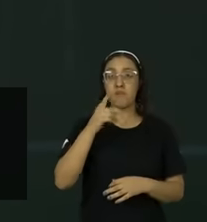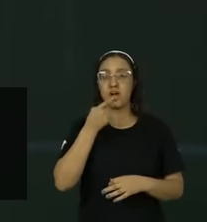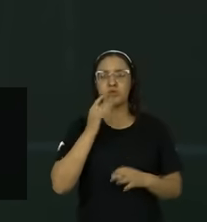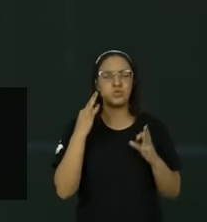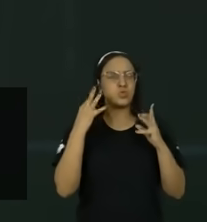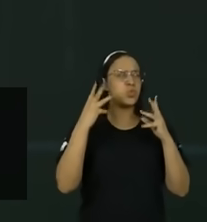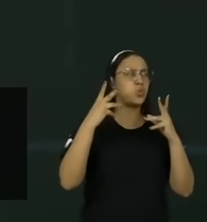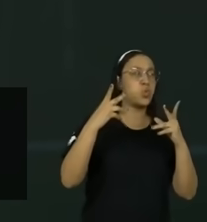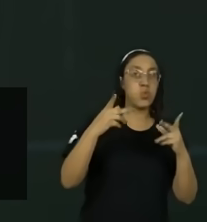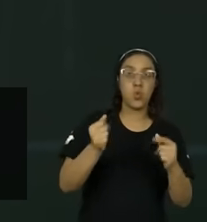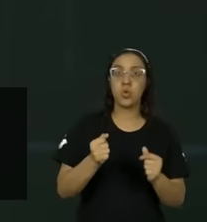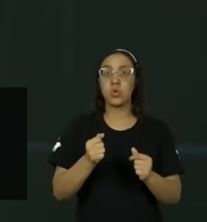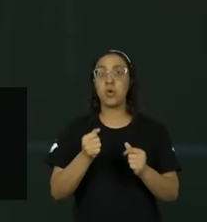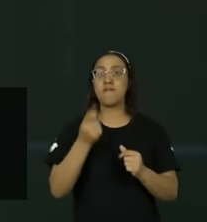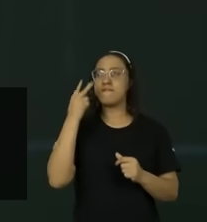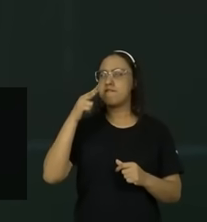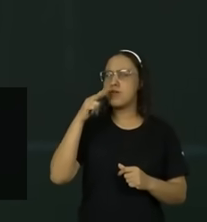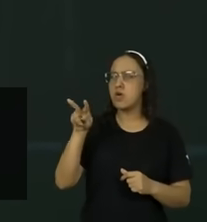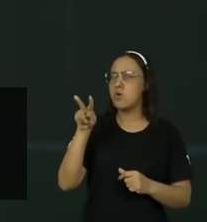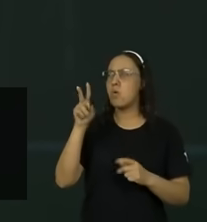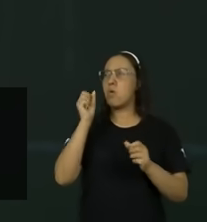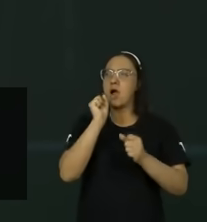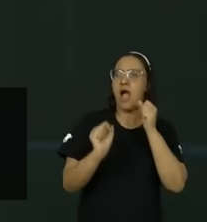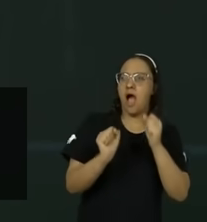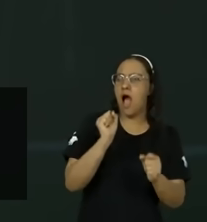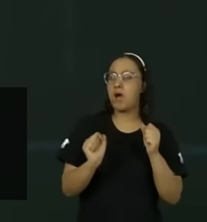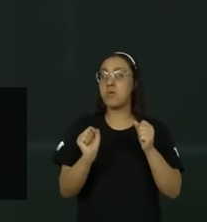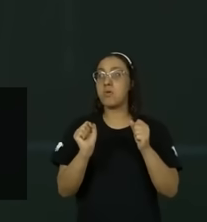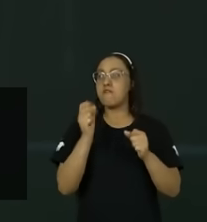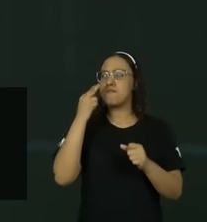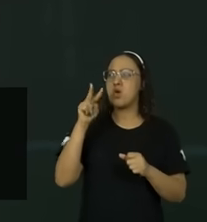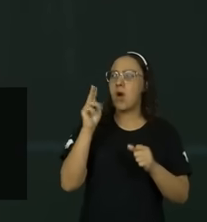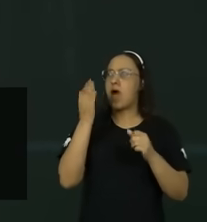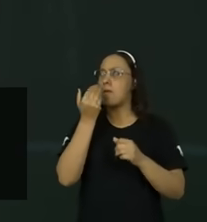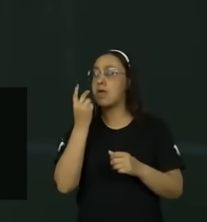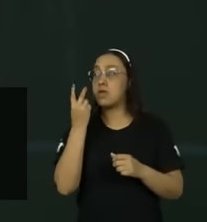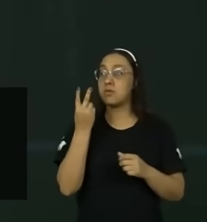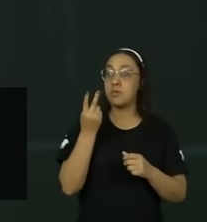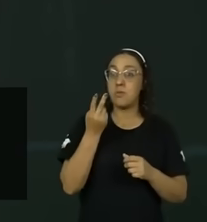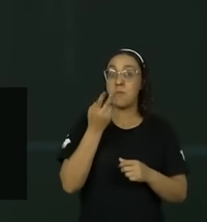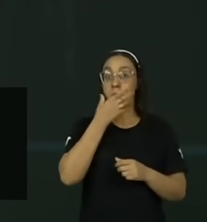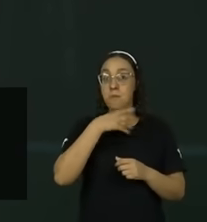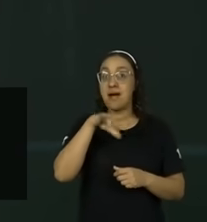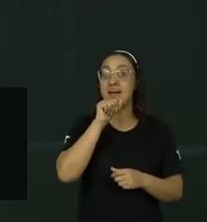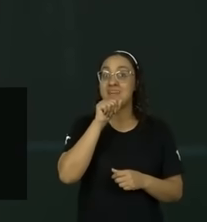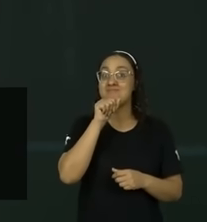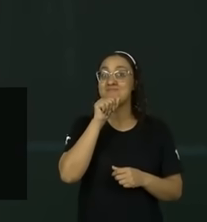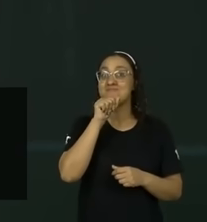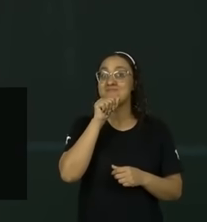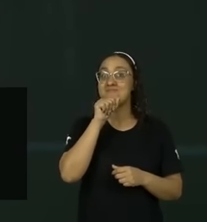pai, as carruagens que José enviara para buscá-lo, seu espírito reviveu.